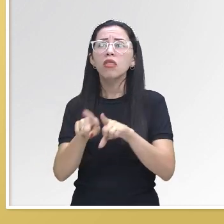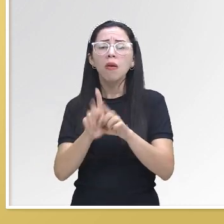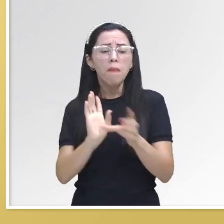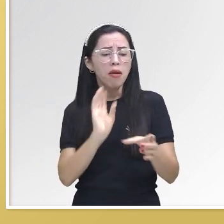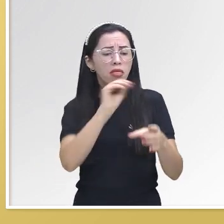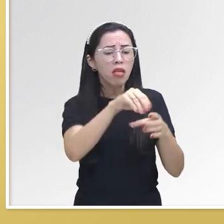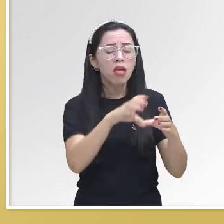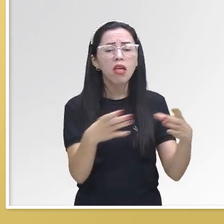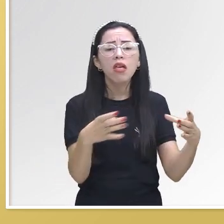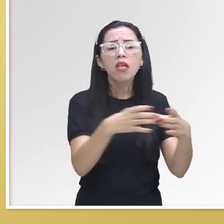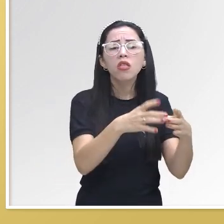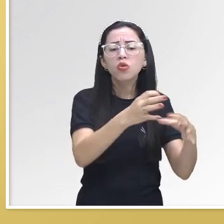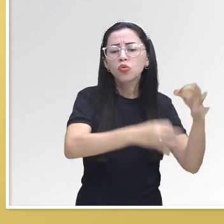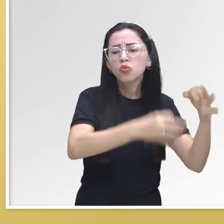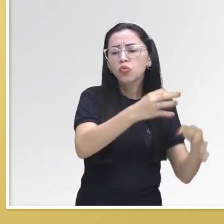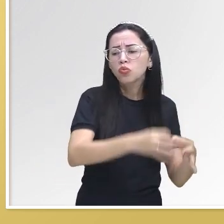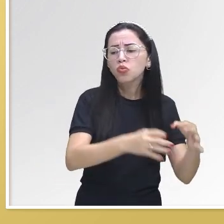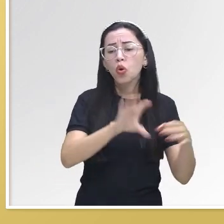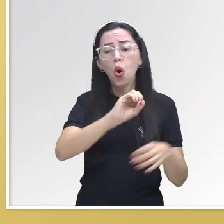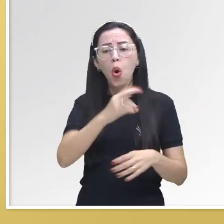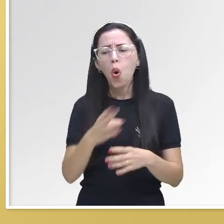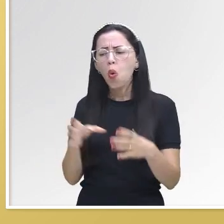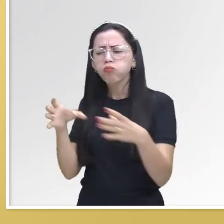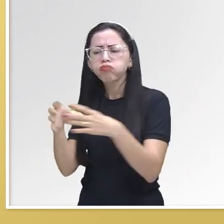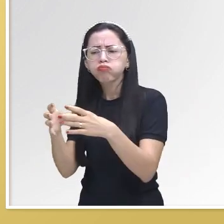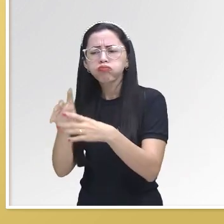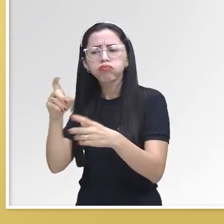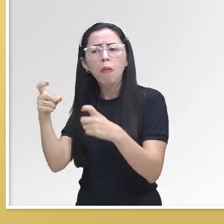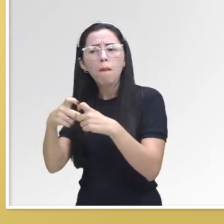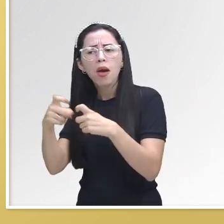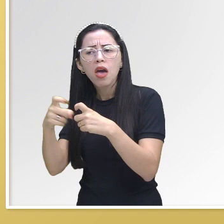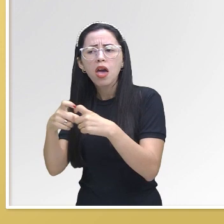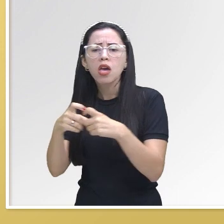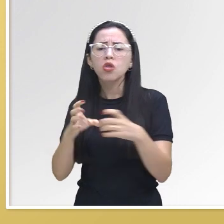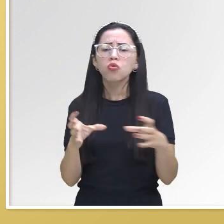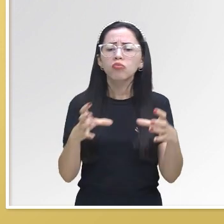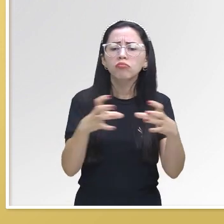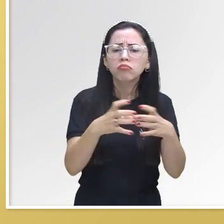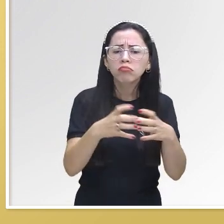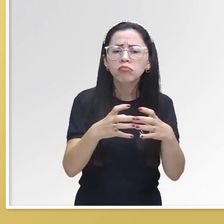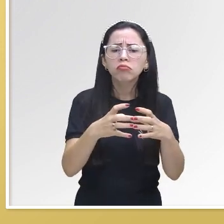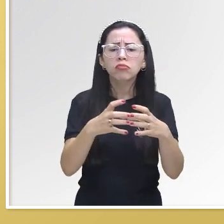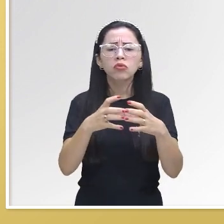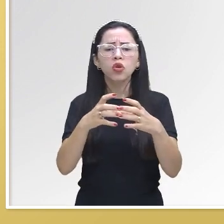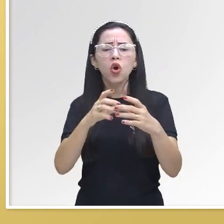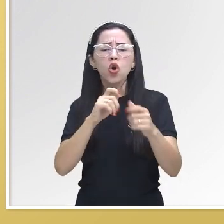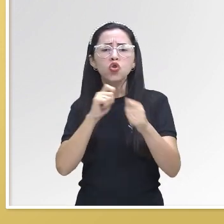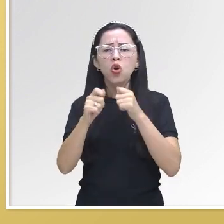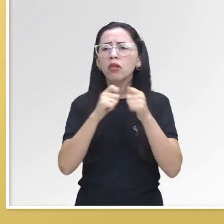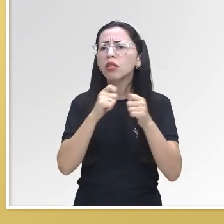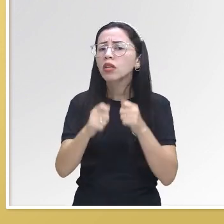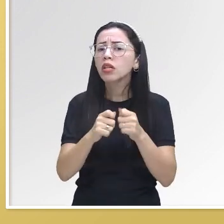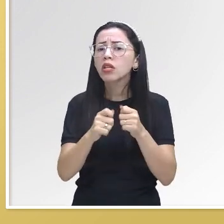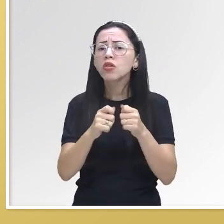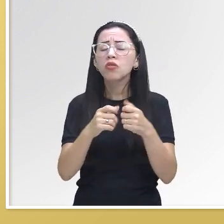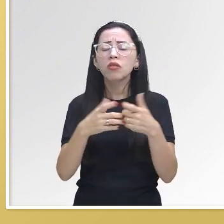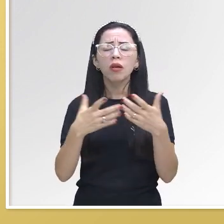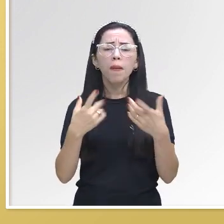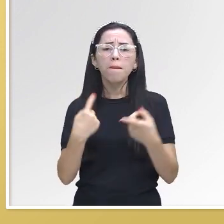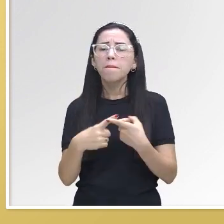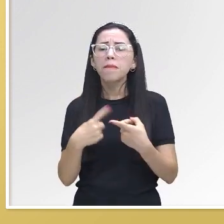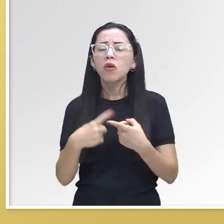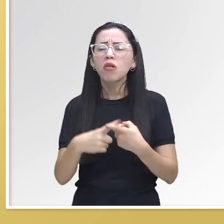professores, médicos, jornalistas? Dá para ver que o preconceito não vai desaparecer tão cedo.